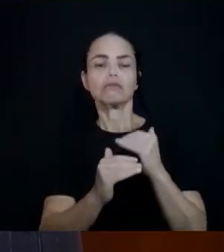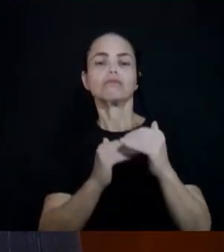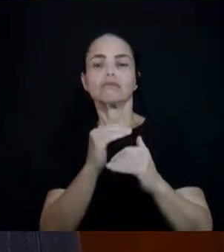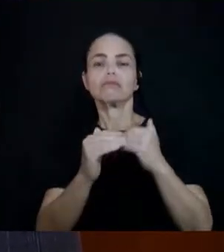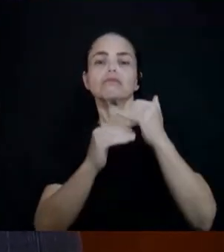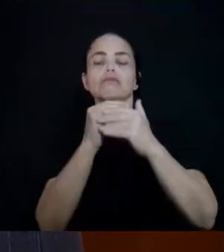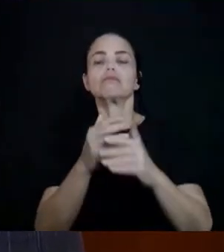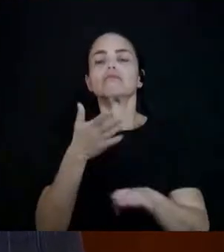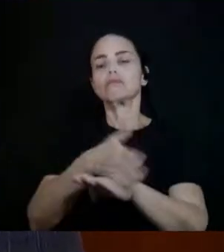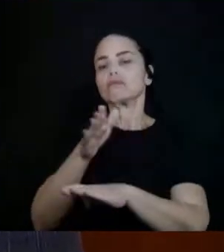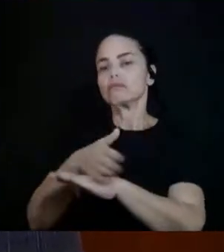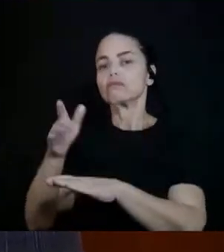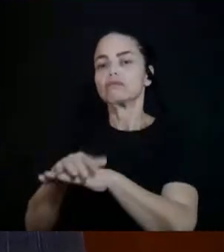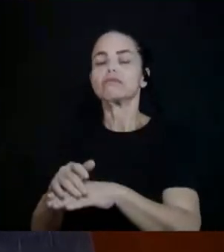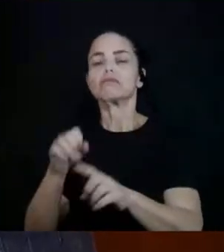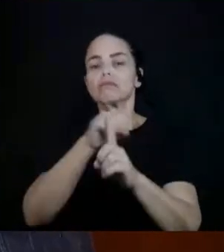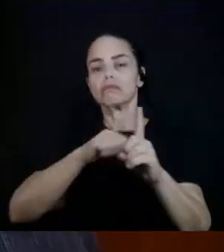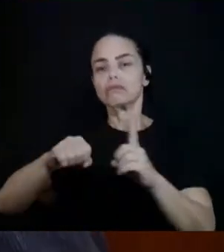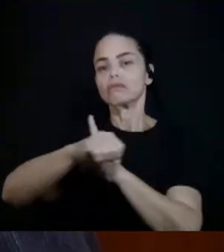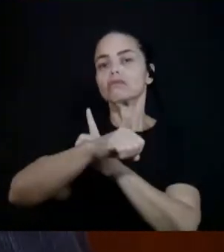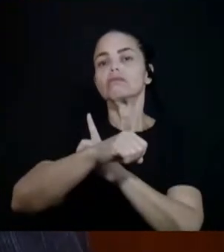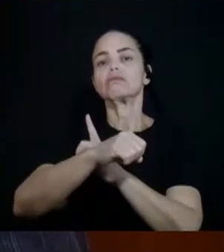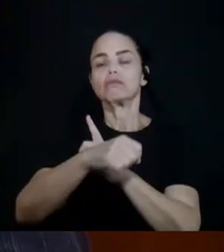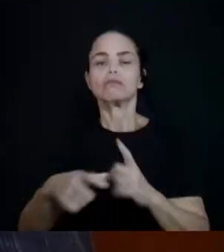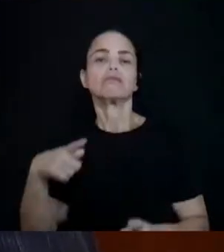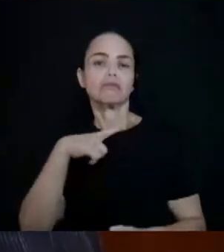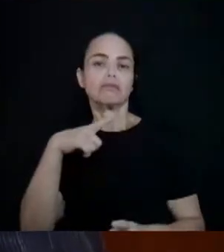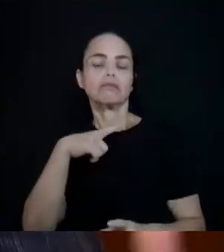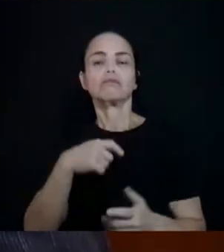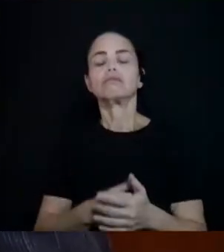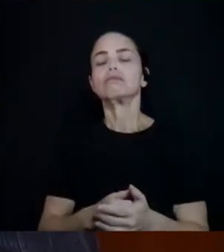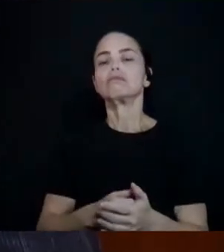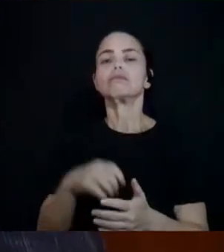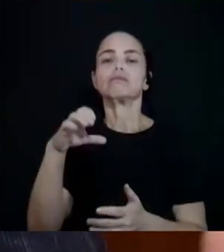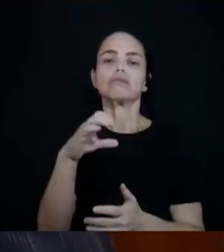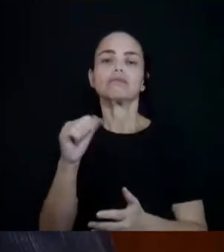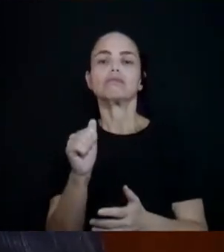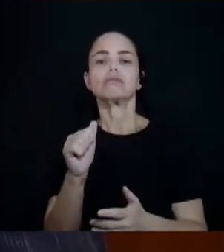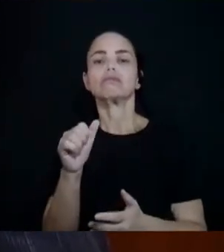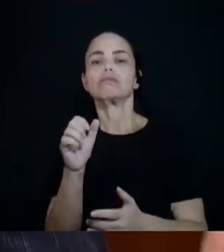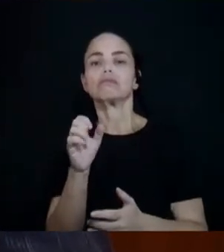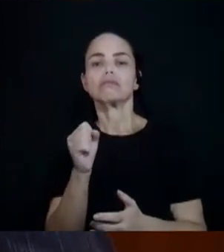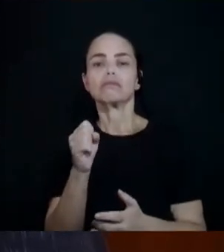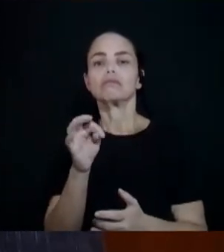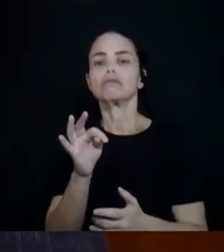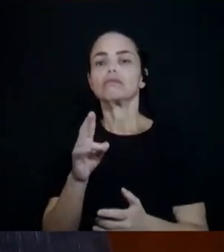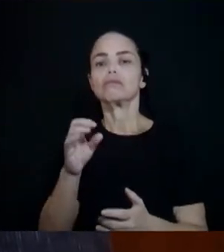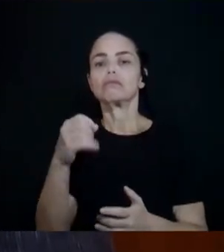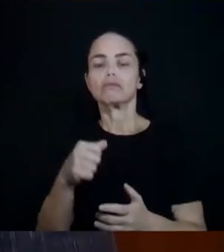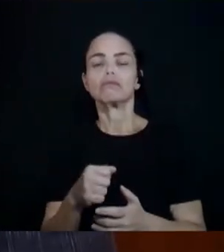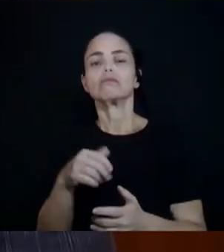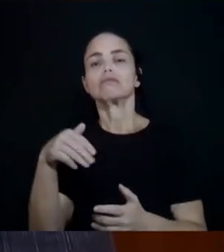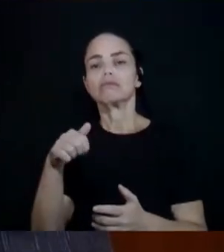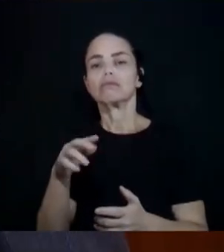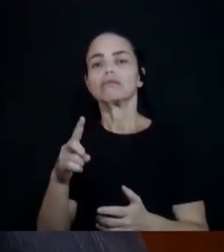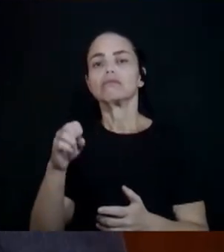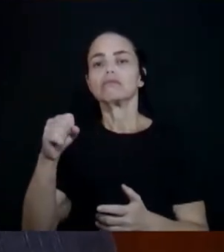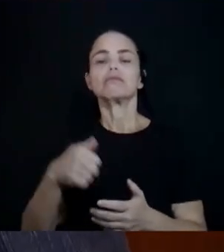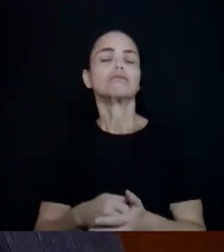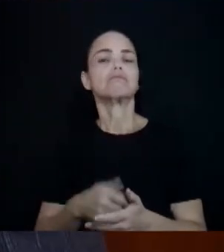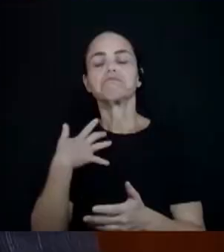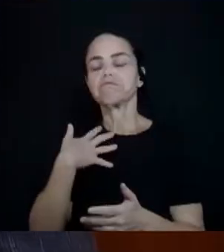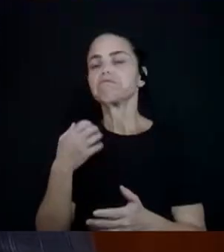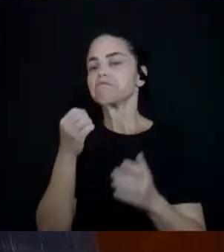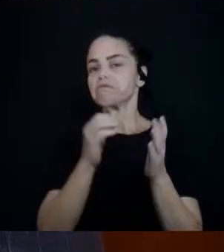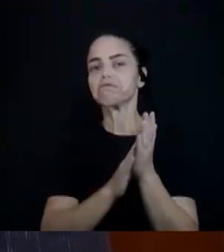participação também da sociedade. A gente tem aí, por exemplo, Castro Mendes, que foi um empresário da cidade muito conhecido, que era um mecenas e que é conhecido